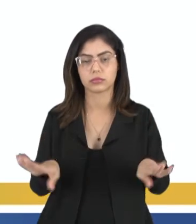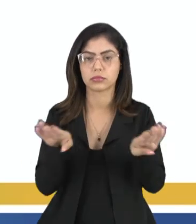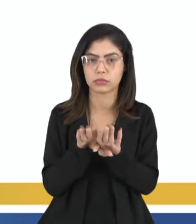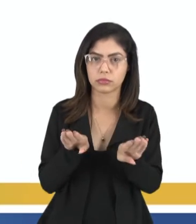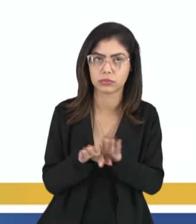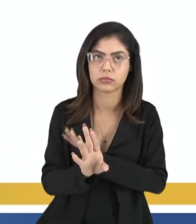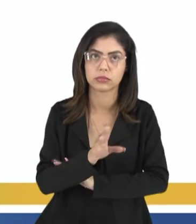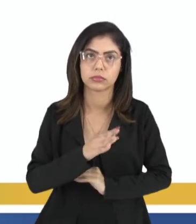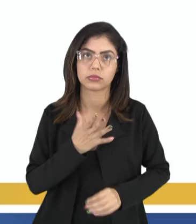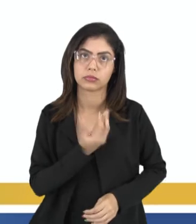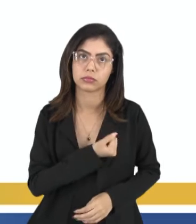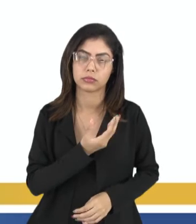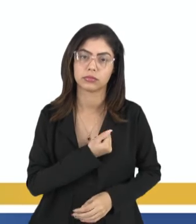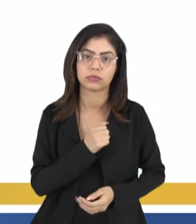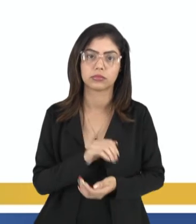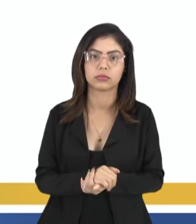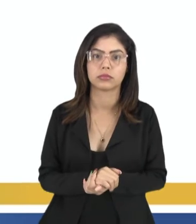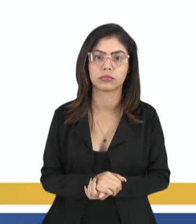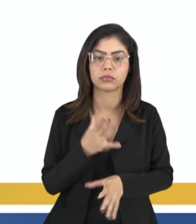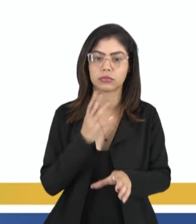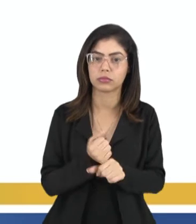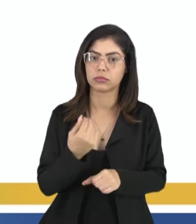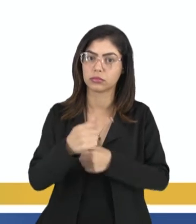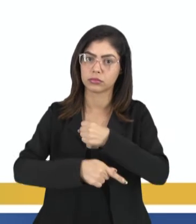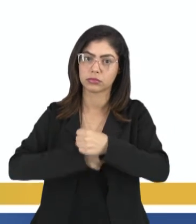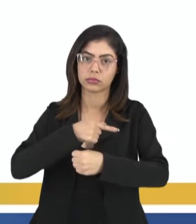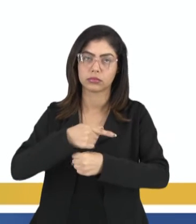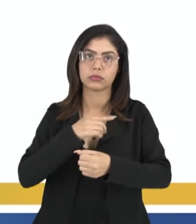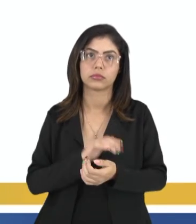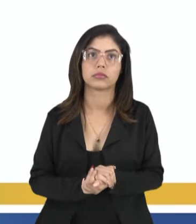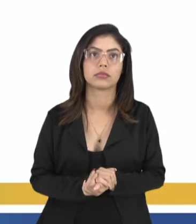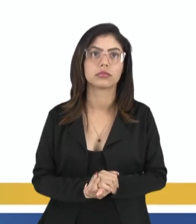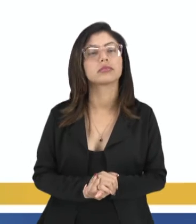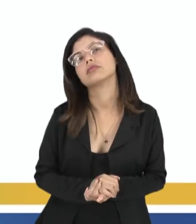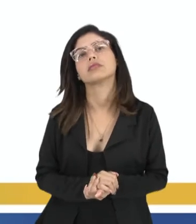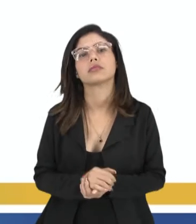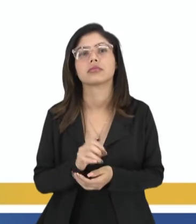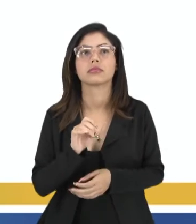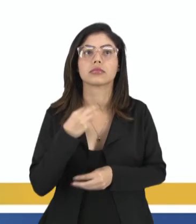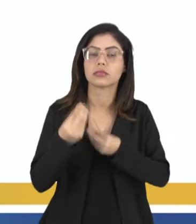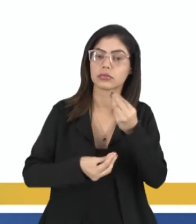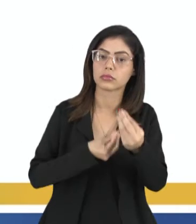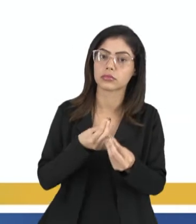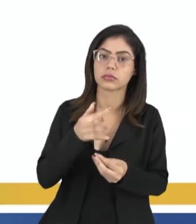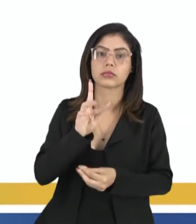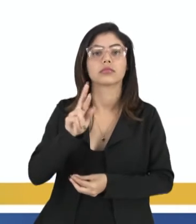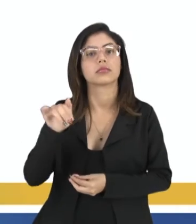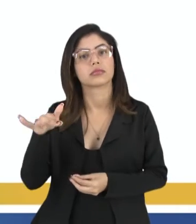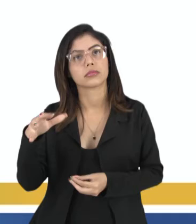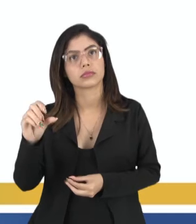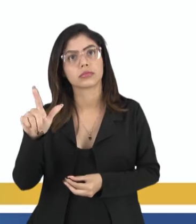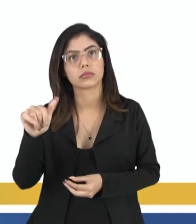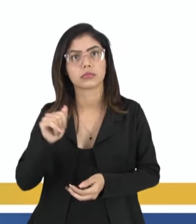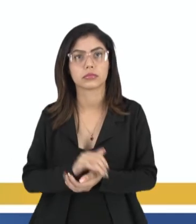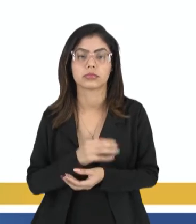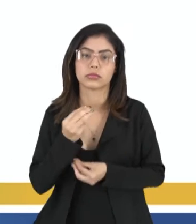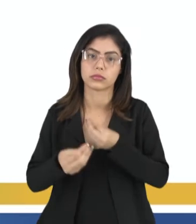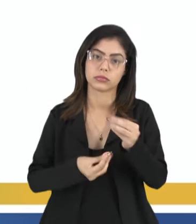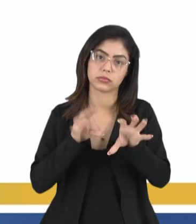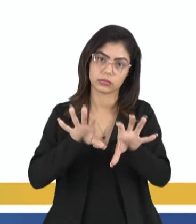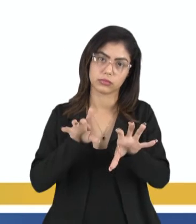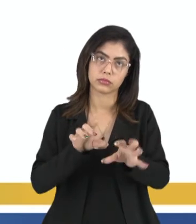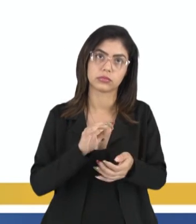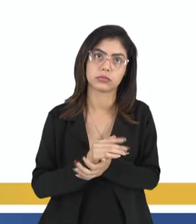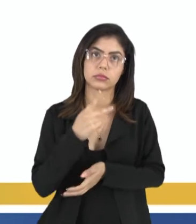de prótons é o número atômico. Então, por isso que a gente pode utilizar tanto essa fórmula como essa daqui. No lugar